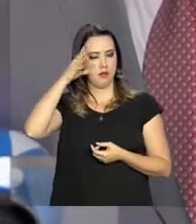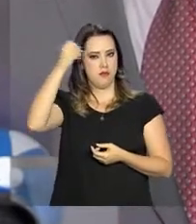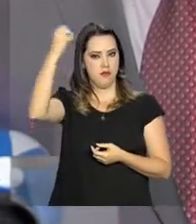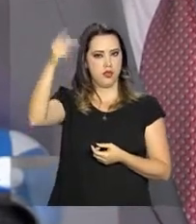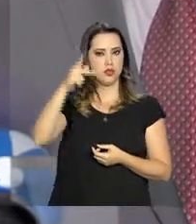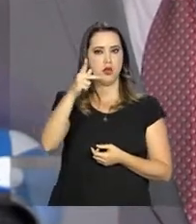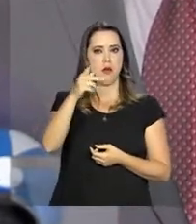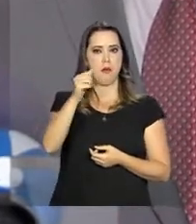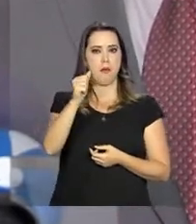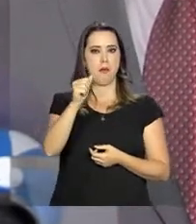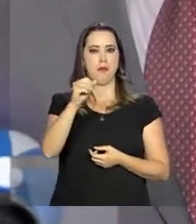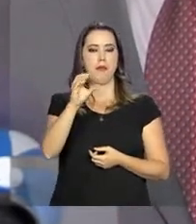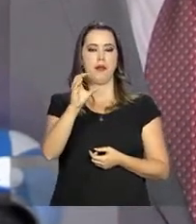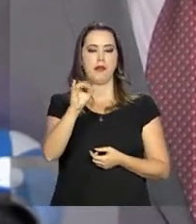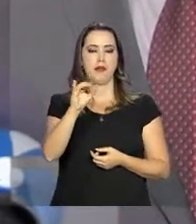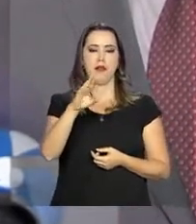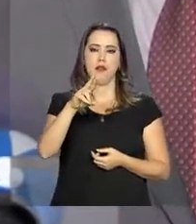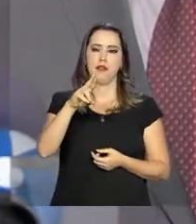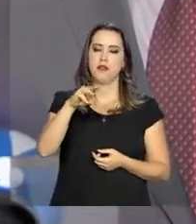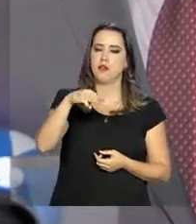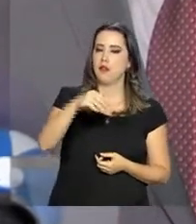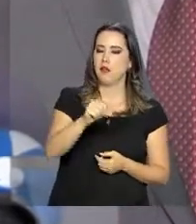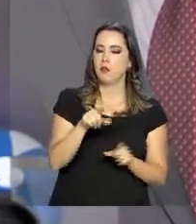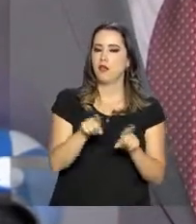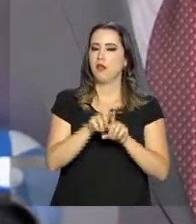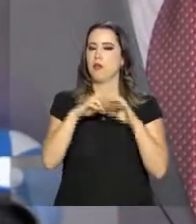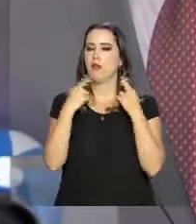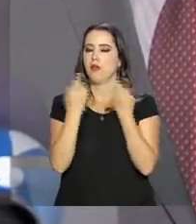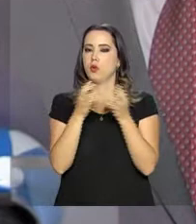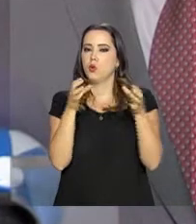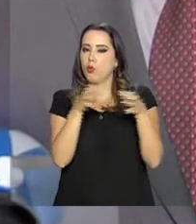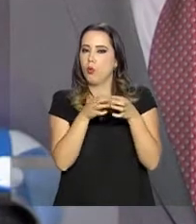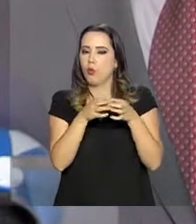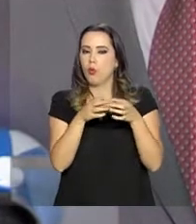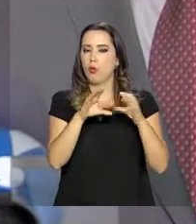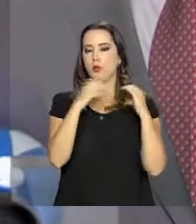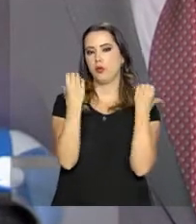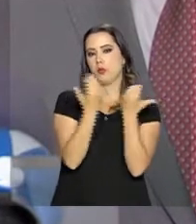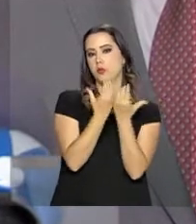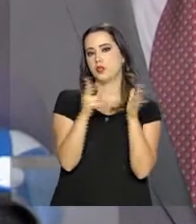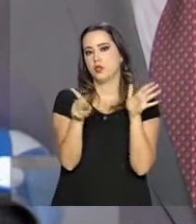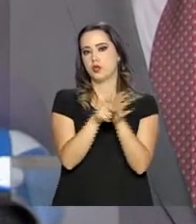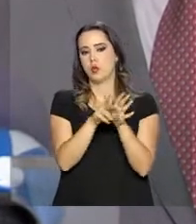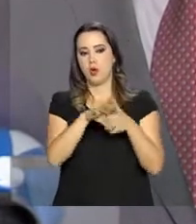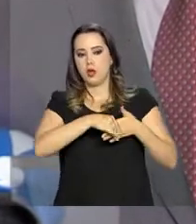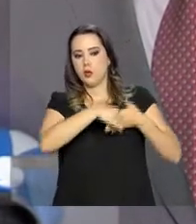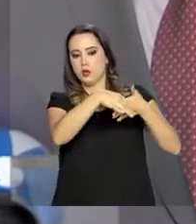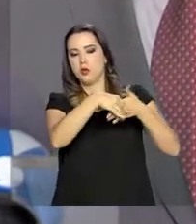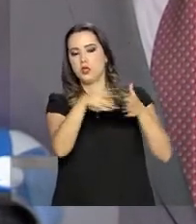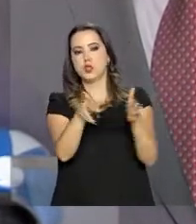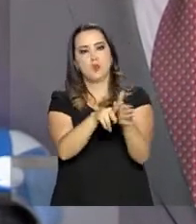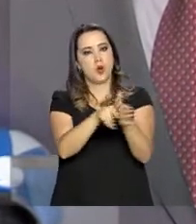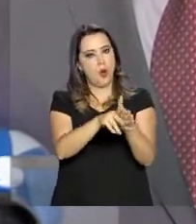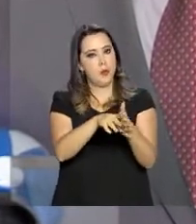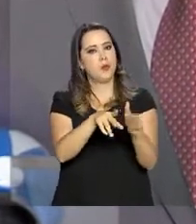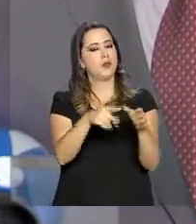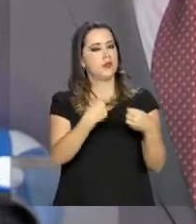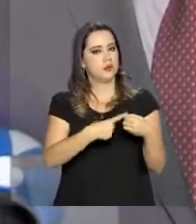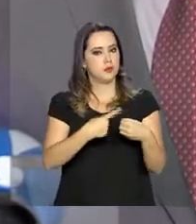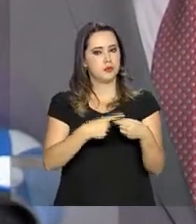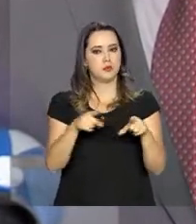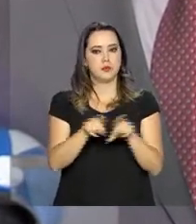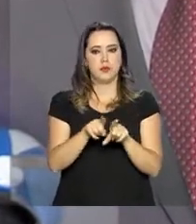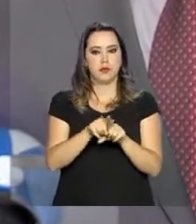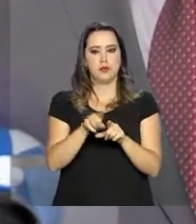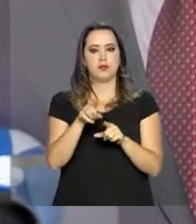onde também fizemos reuniões com a comunidade local com os líderes do município com também